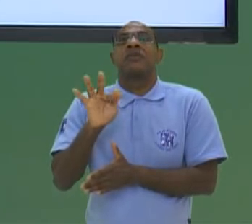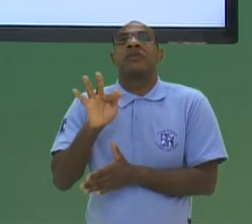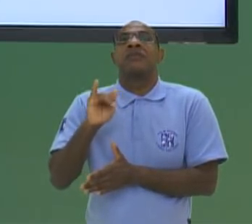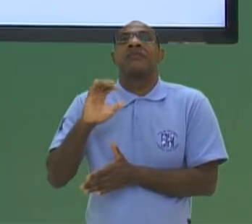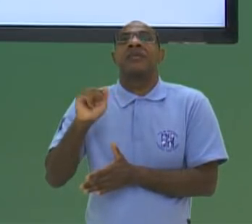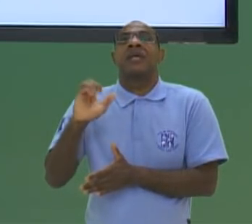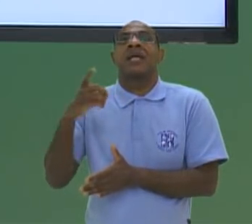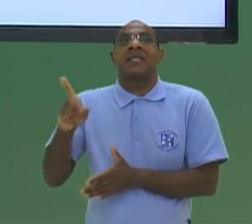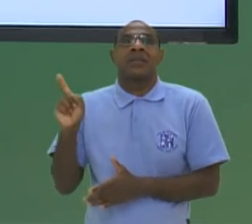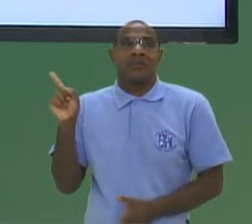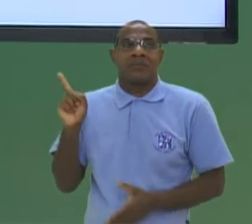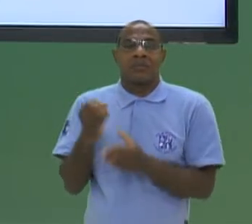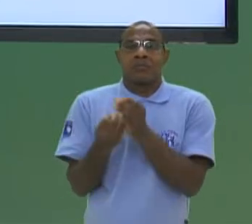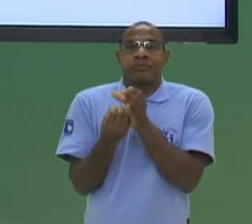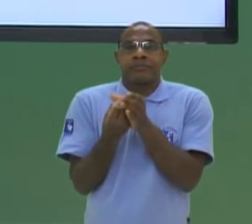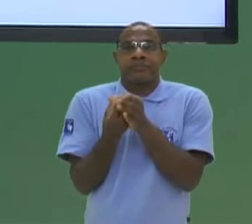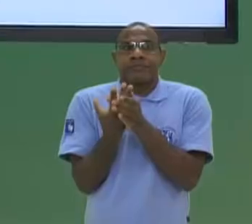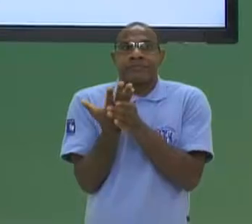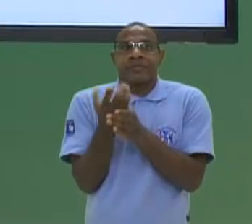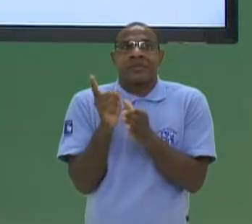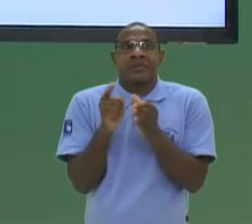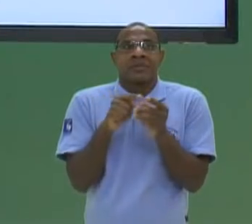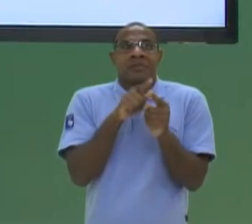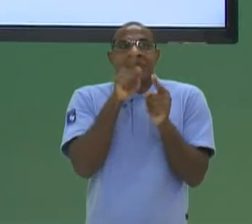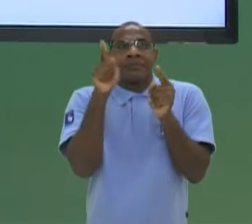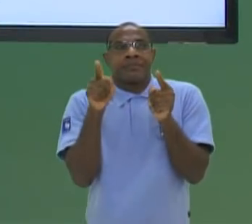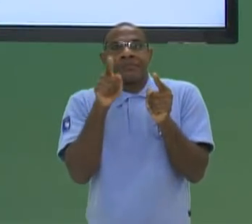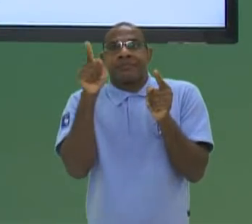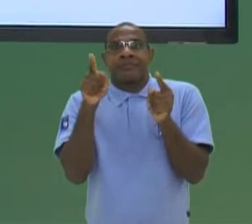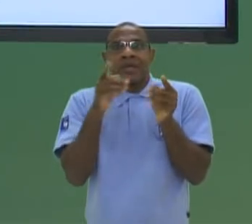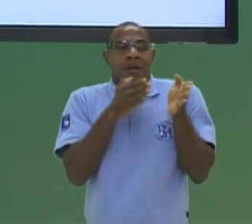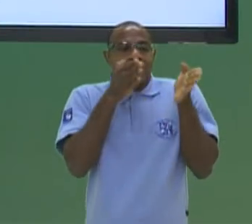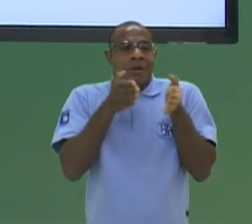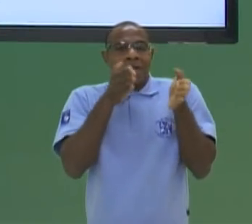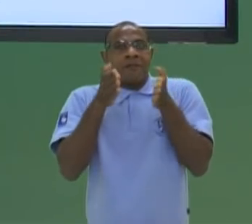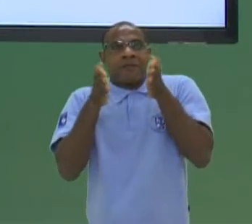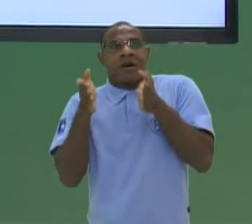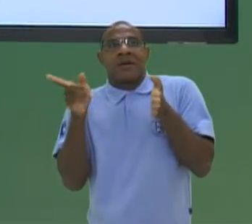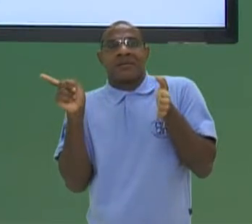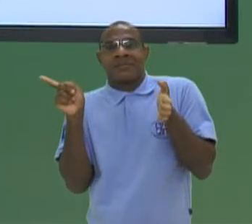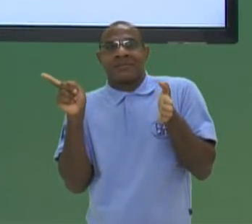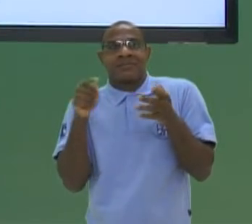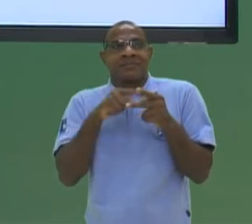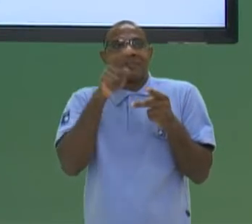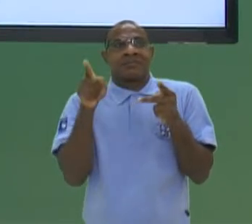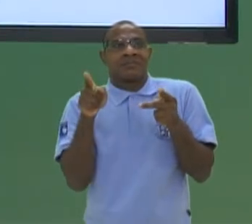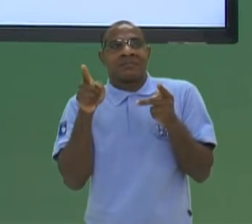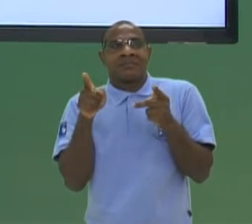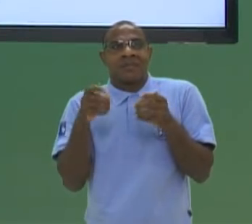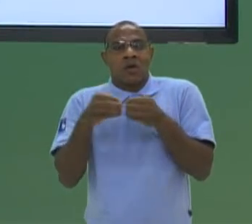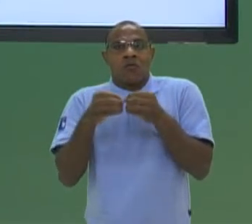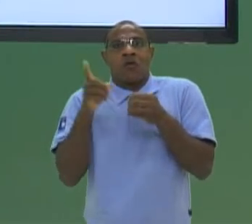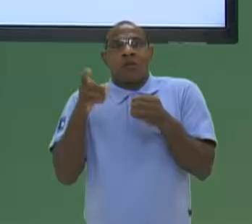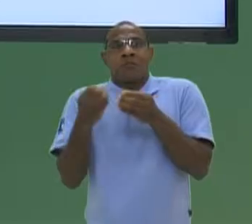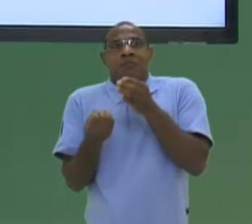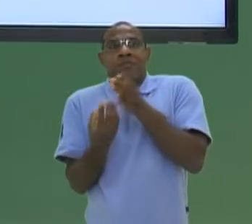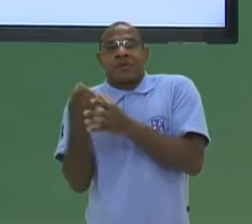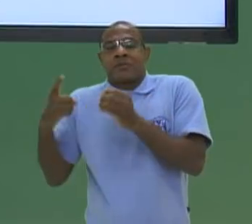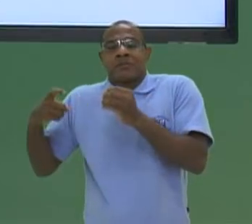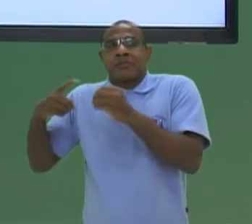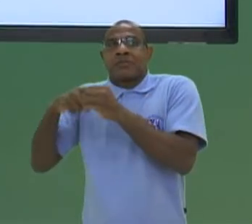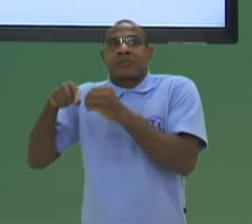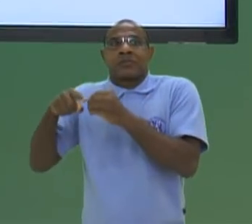o pólen saiu, entrou lá dentro do estigma, chegou até onde estava o óvulo, gerou a fecundação e